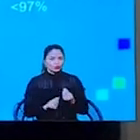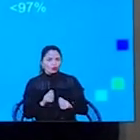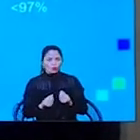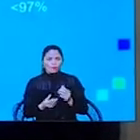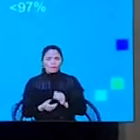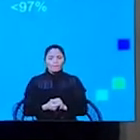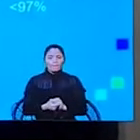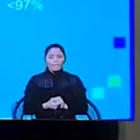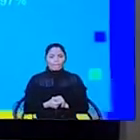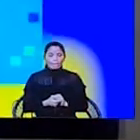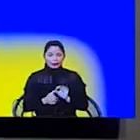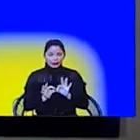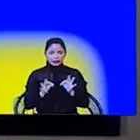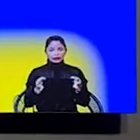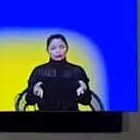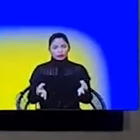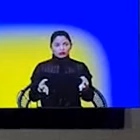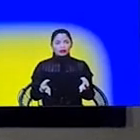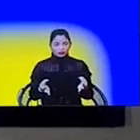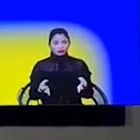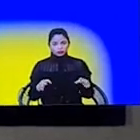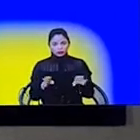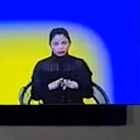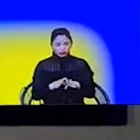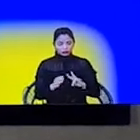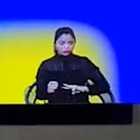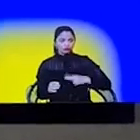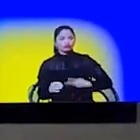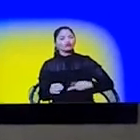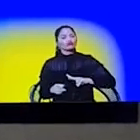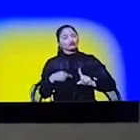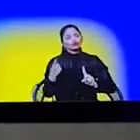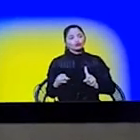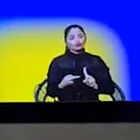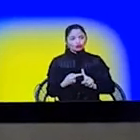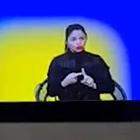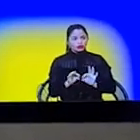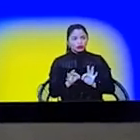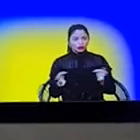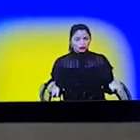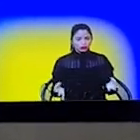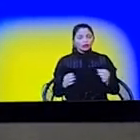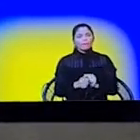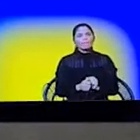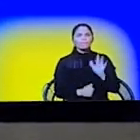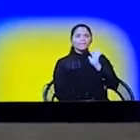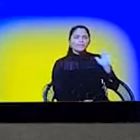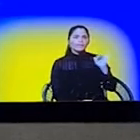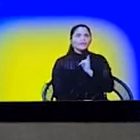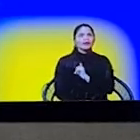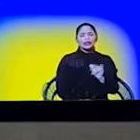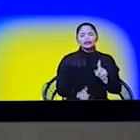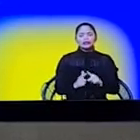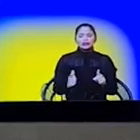precificação? Aqui, para simplificar a sua vida, que também é uma das variáveis, né, do nosso objetivo, teria que ser simples, imagina eu falar para você que o